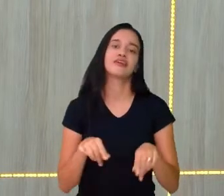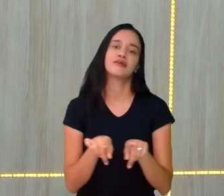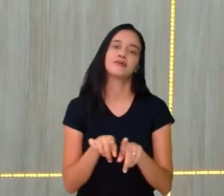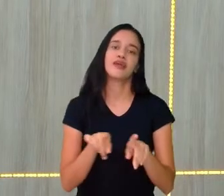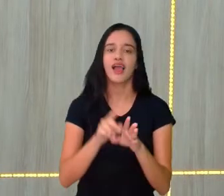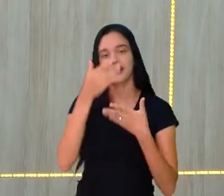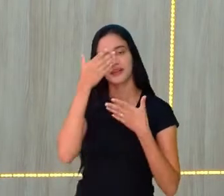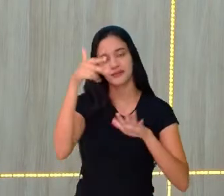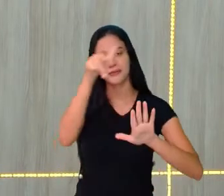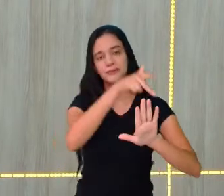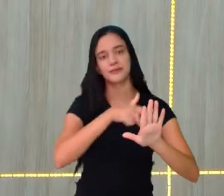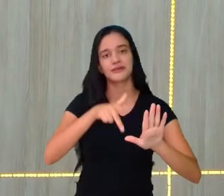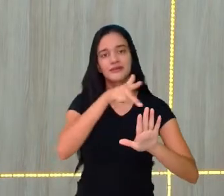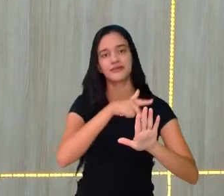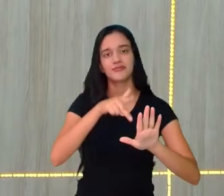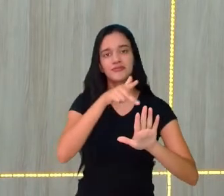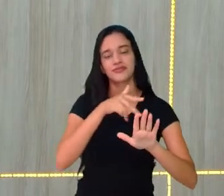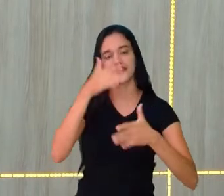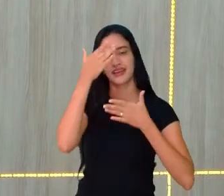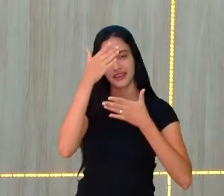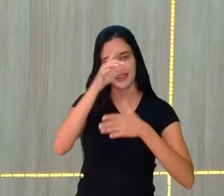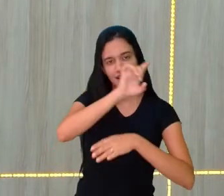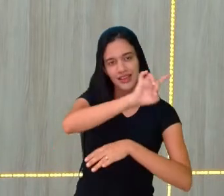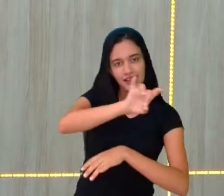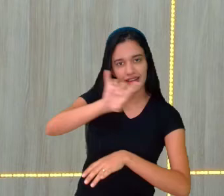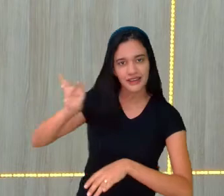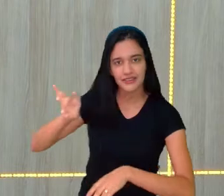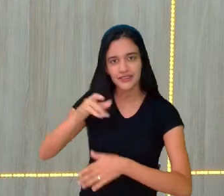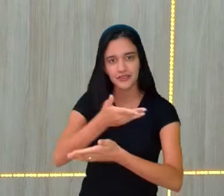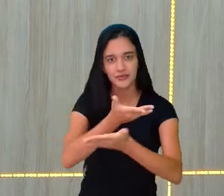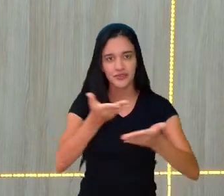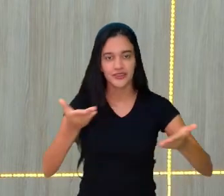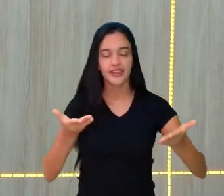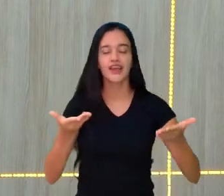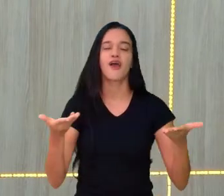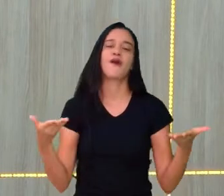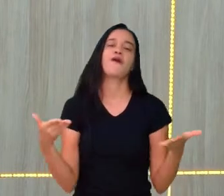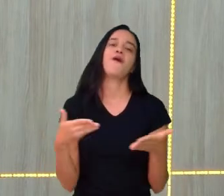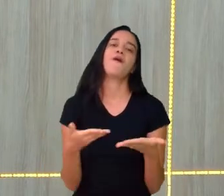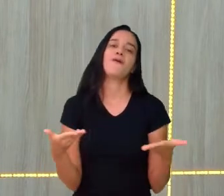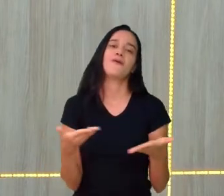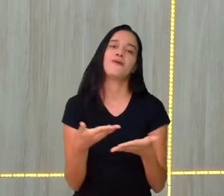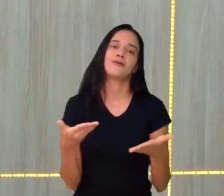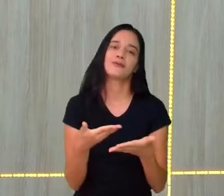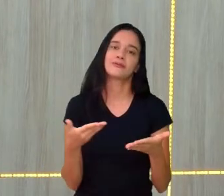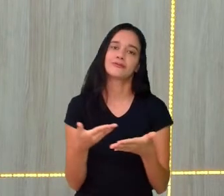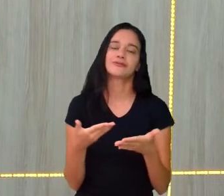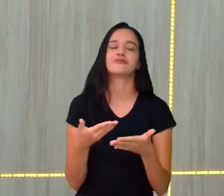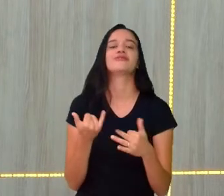agradecer a produção e agradecer a cada um de vocês que a partir de hoje entram nessa